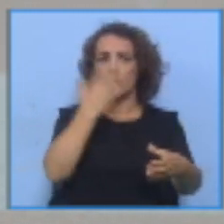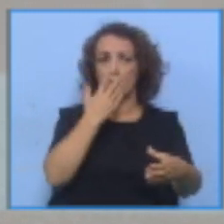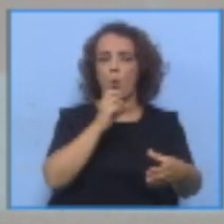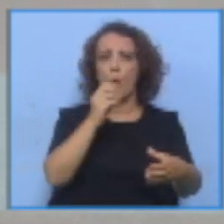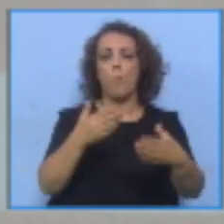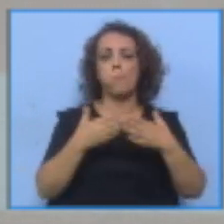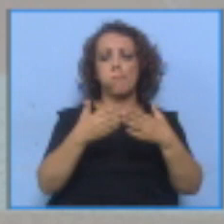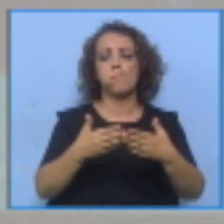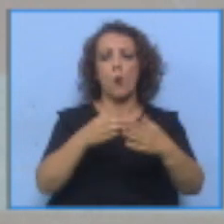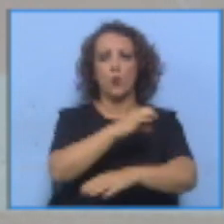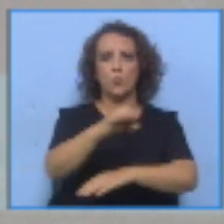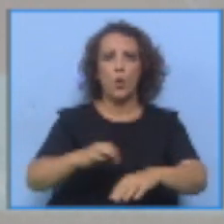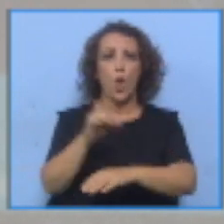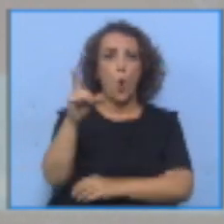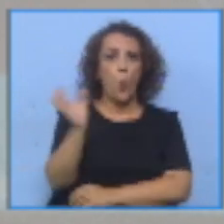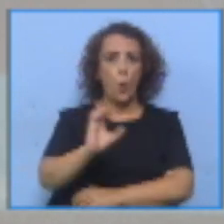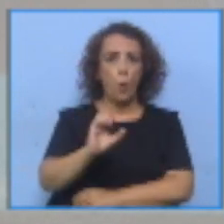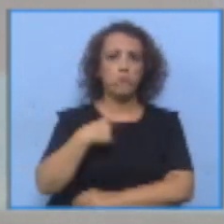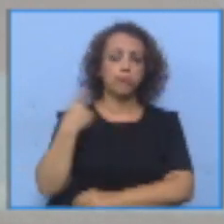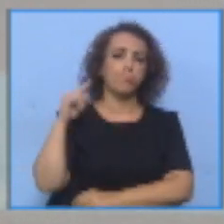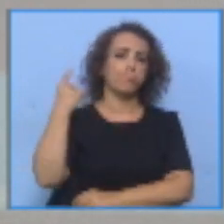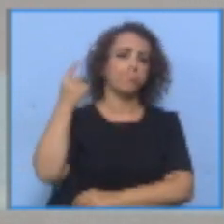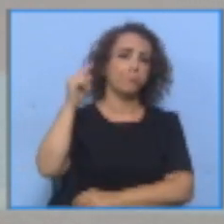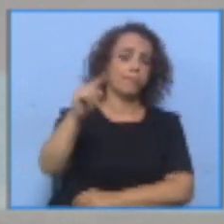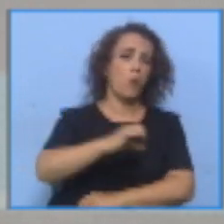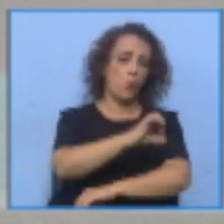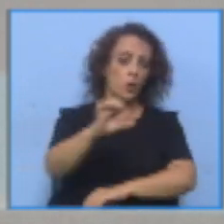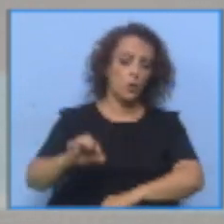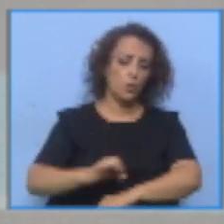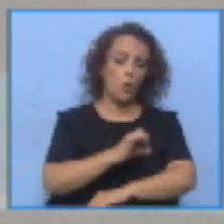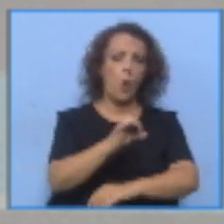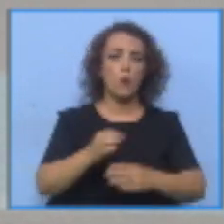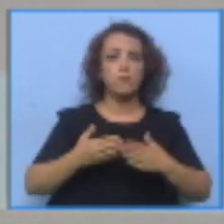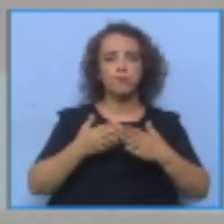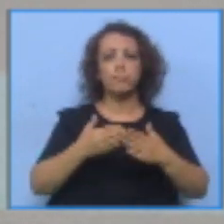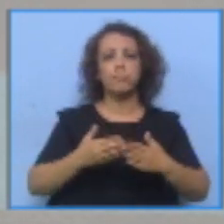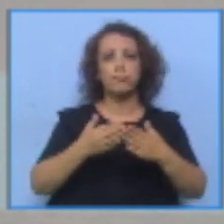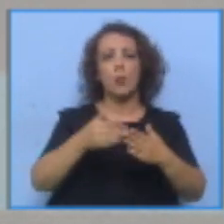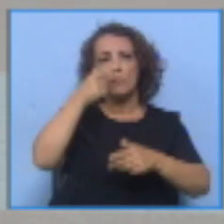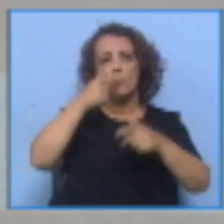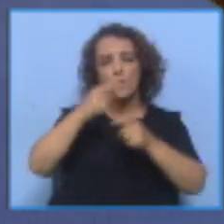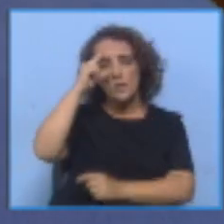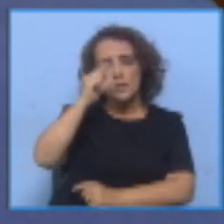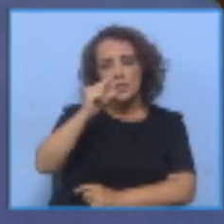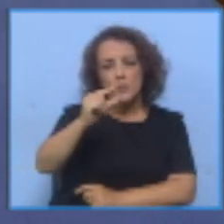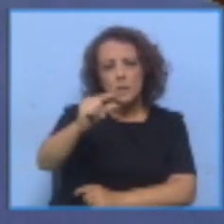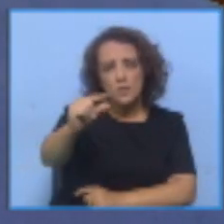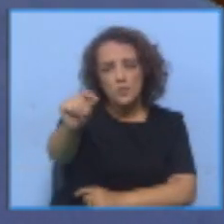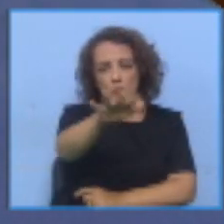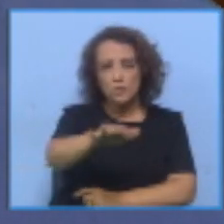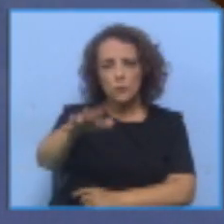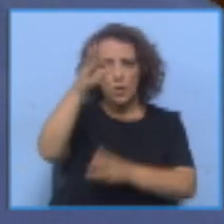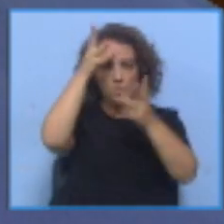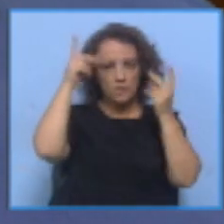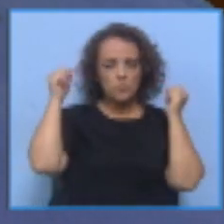barco. Eu fui uma vez lá na Colômbia, demoramos 8 horas em barco para chegar lá a um povo distante da Amazónia. Mas que contacto é